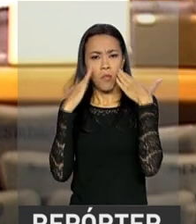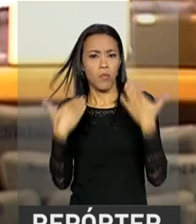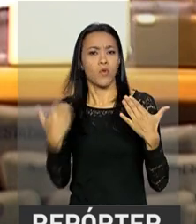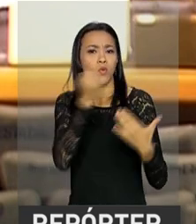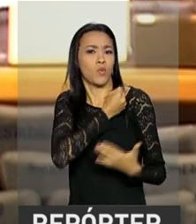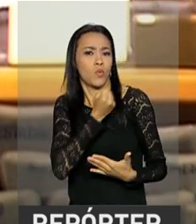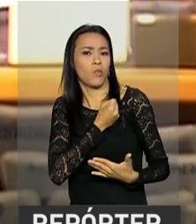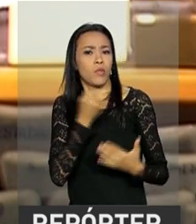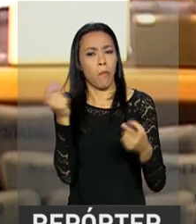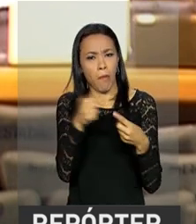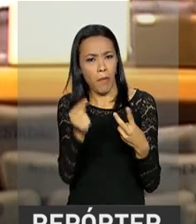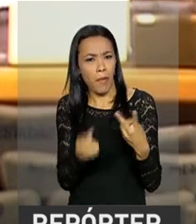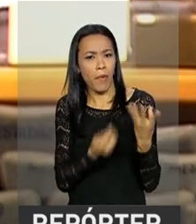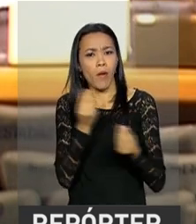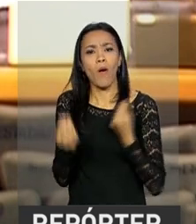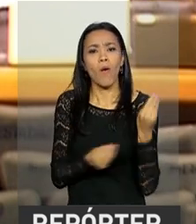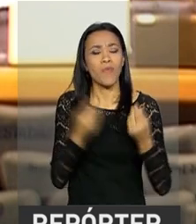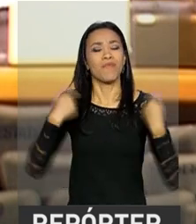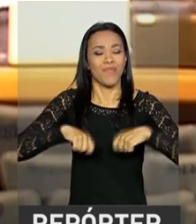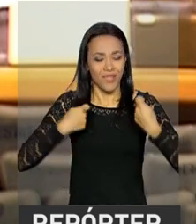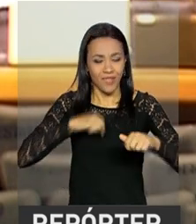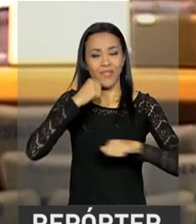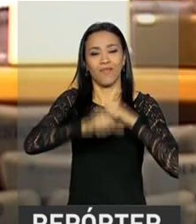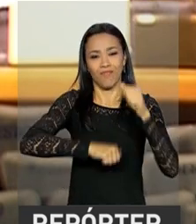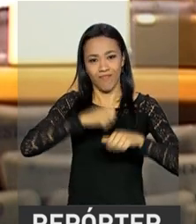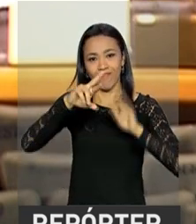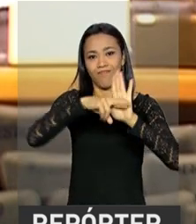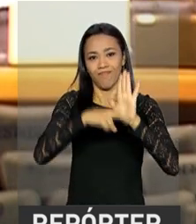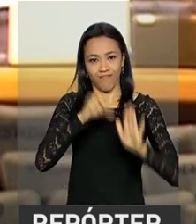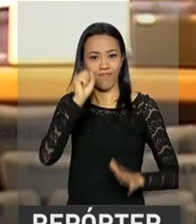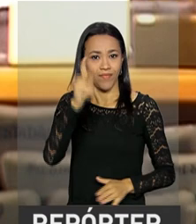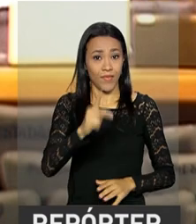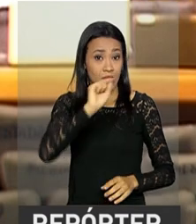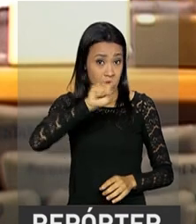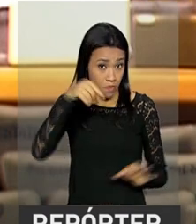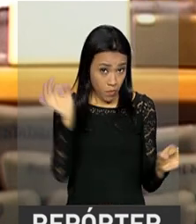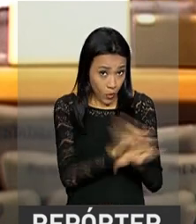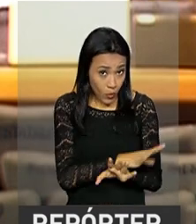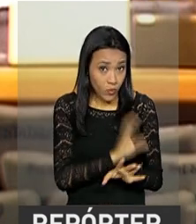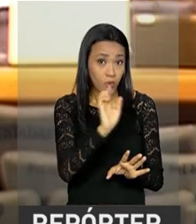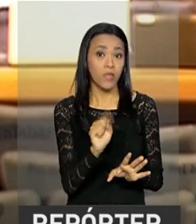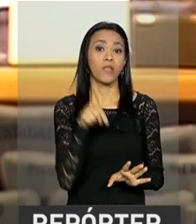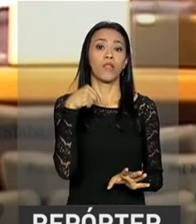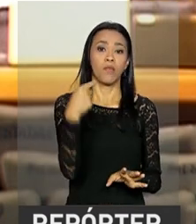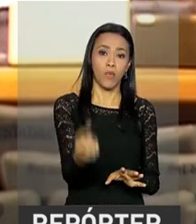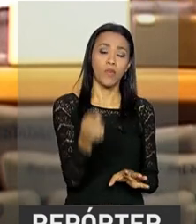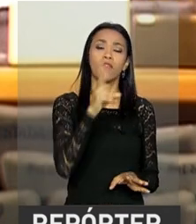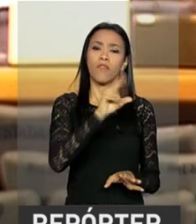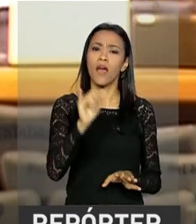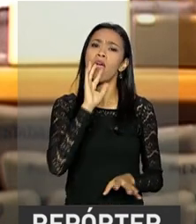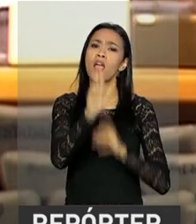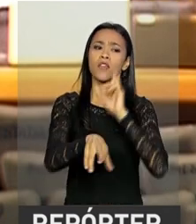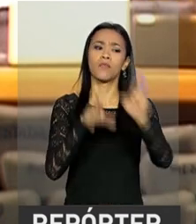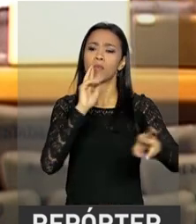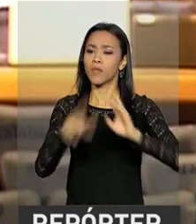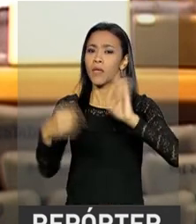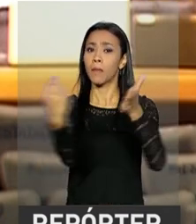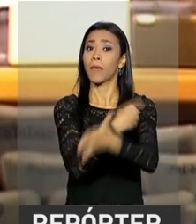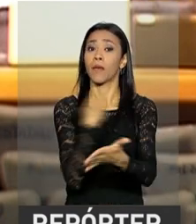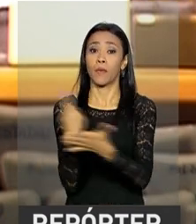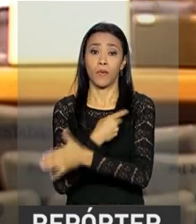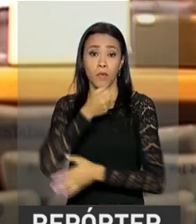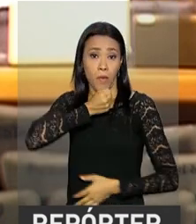cálculos que comprovem a necessidade da reforma da Previdência após isso ainda ele vai responder perguntas também de